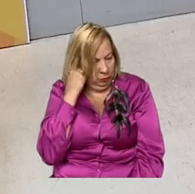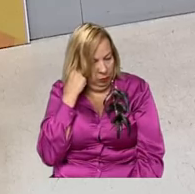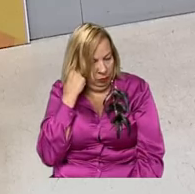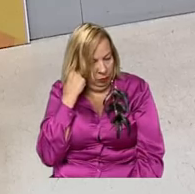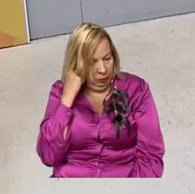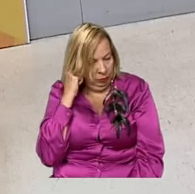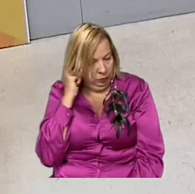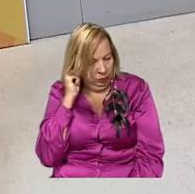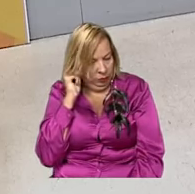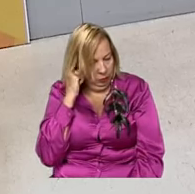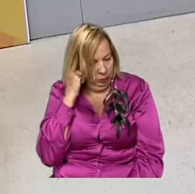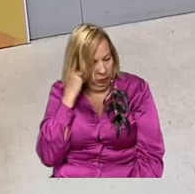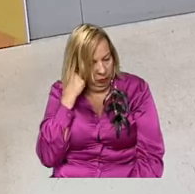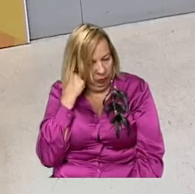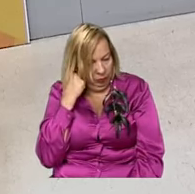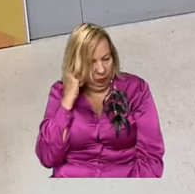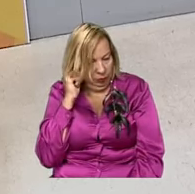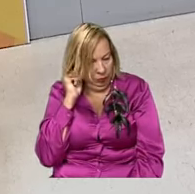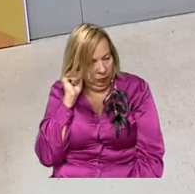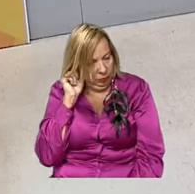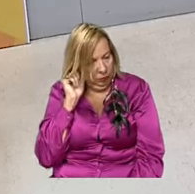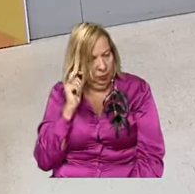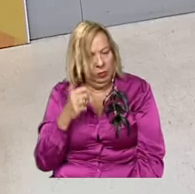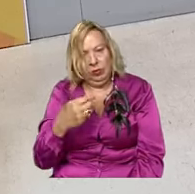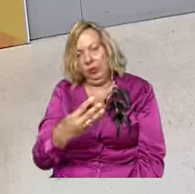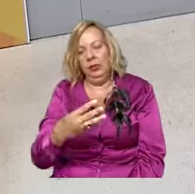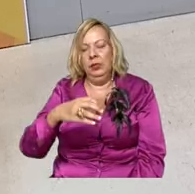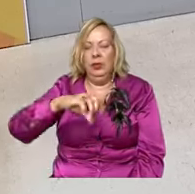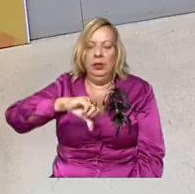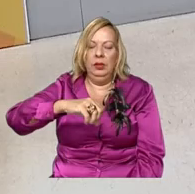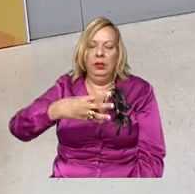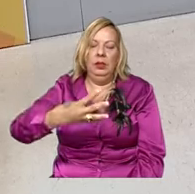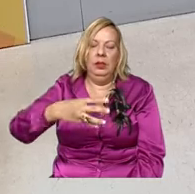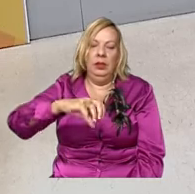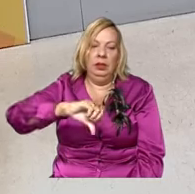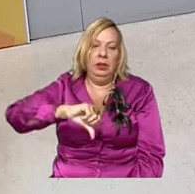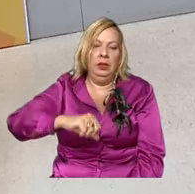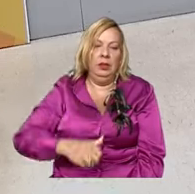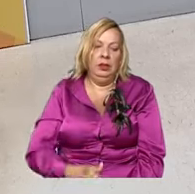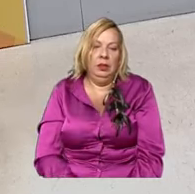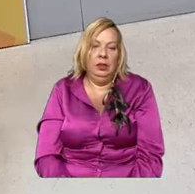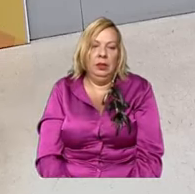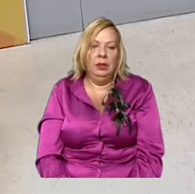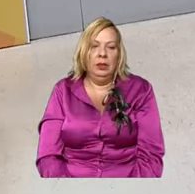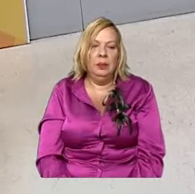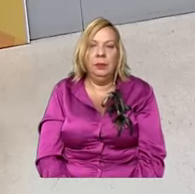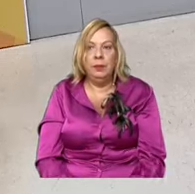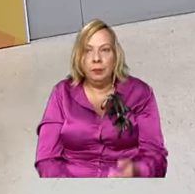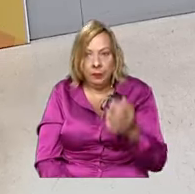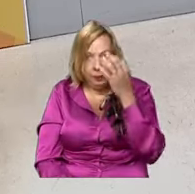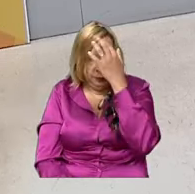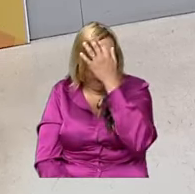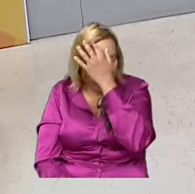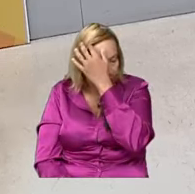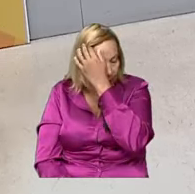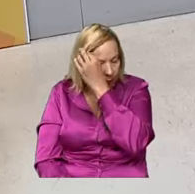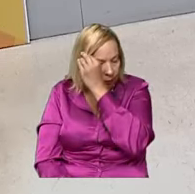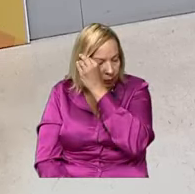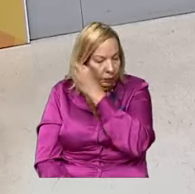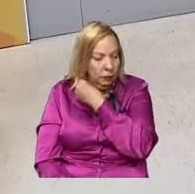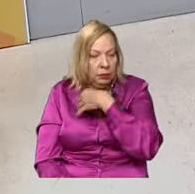primeira bolinha do painel. Quem quer o 49, hein? Saiu, 49. Vai lá,